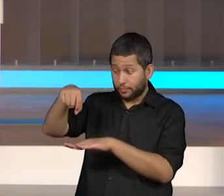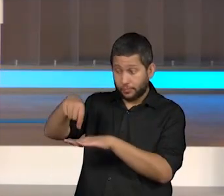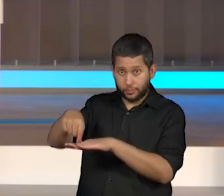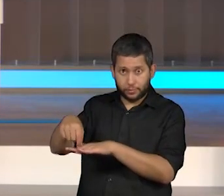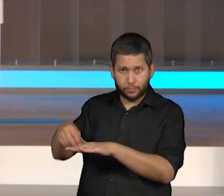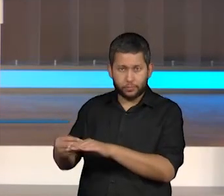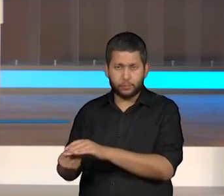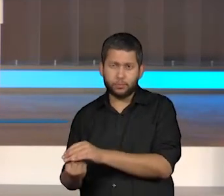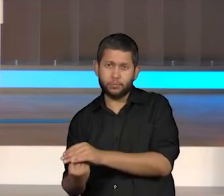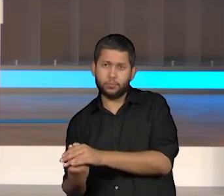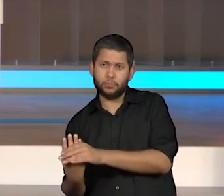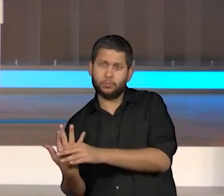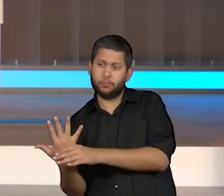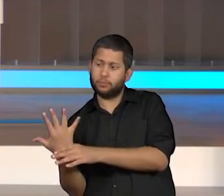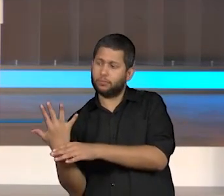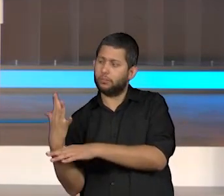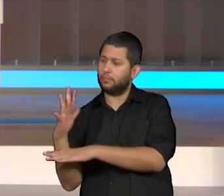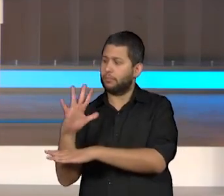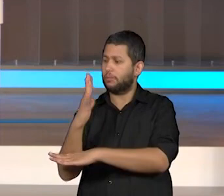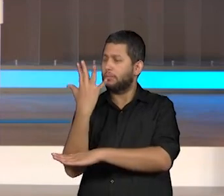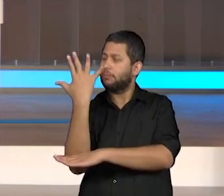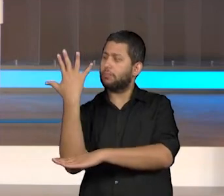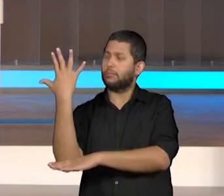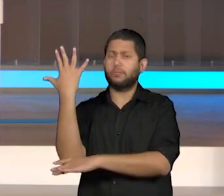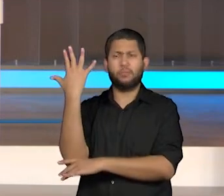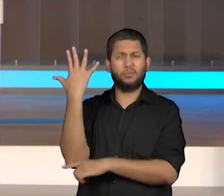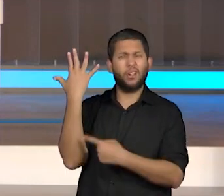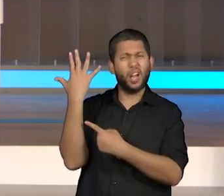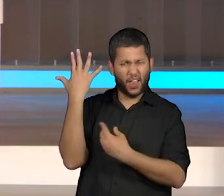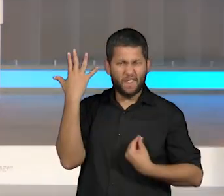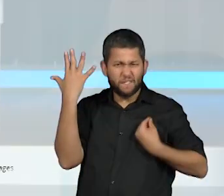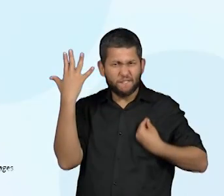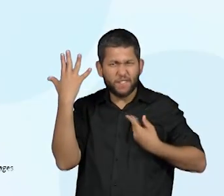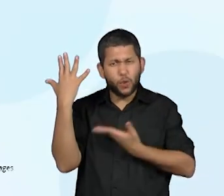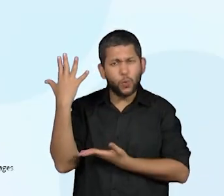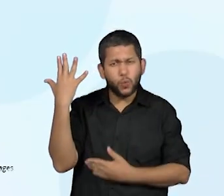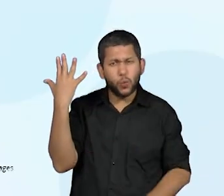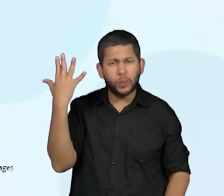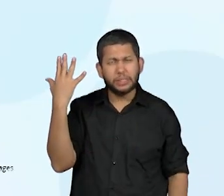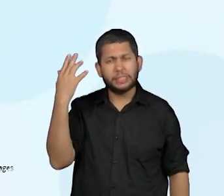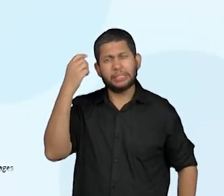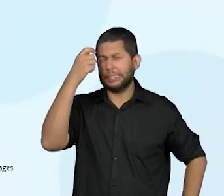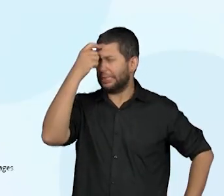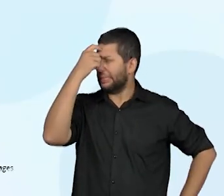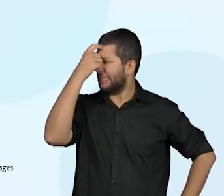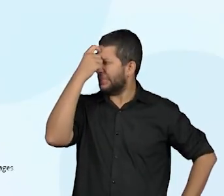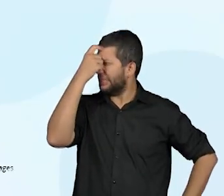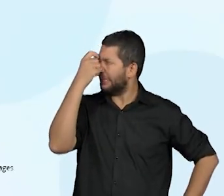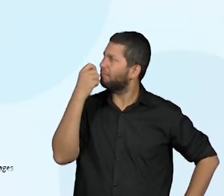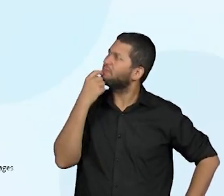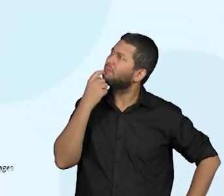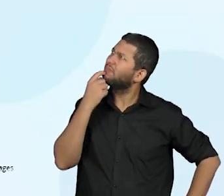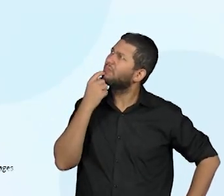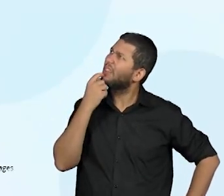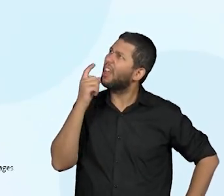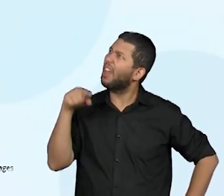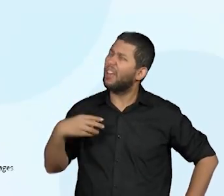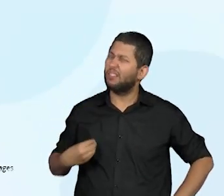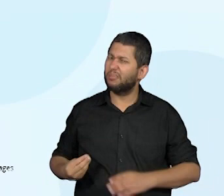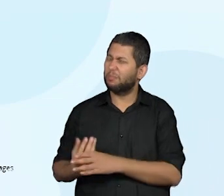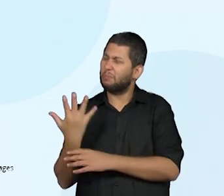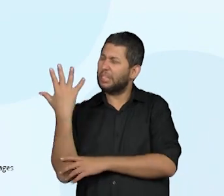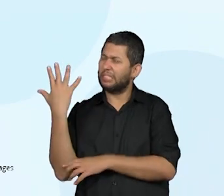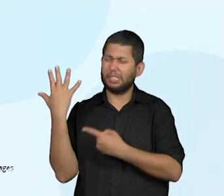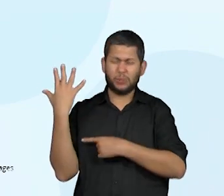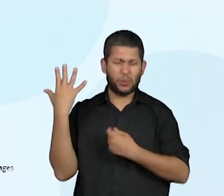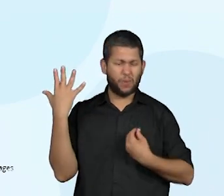seres vivos? Olha só, vamos dar uma olhadinha aqui. Então, eu perguntei para vocês, as plantas